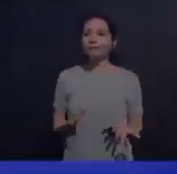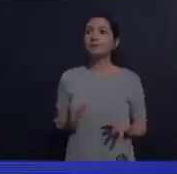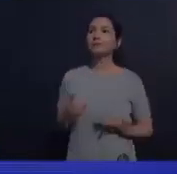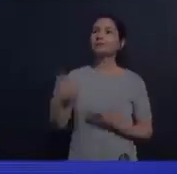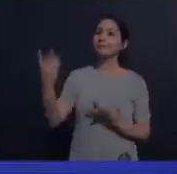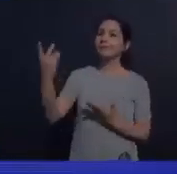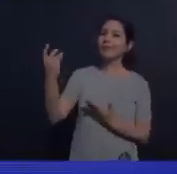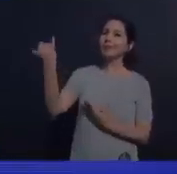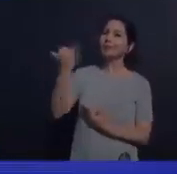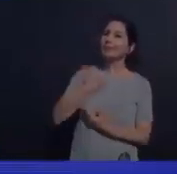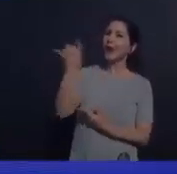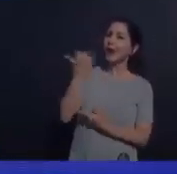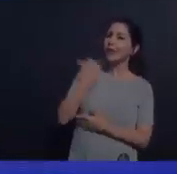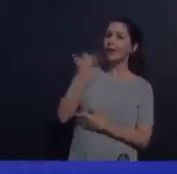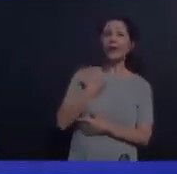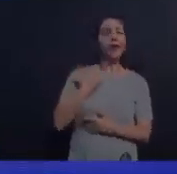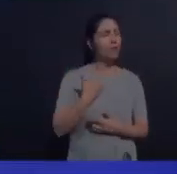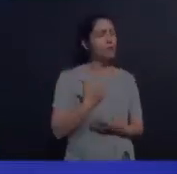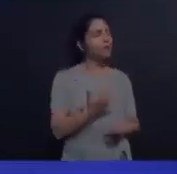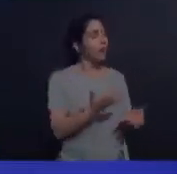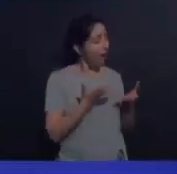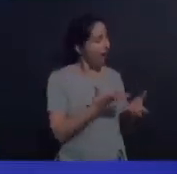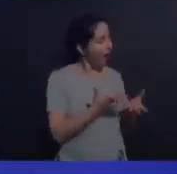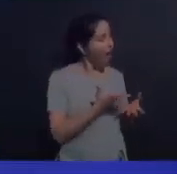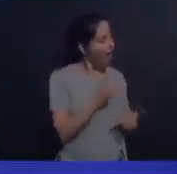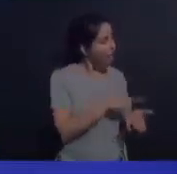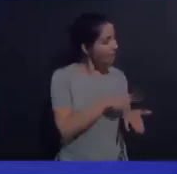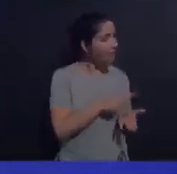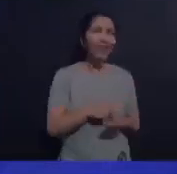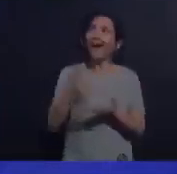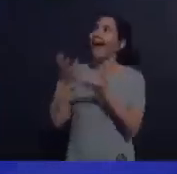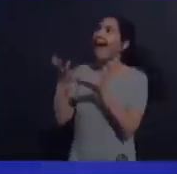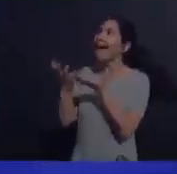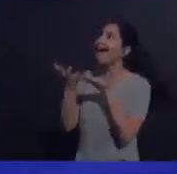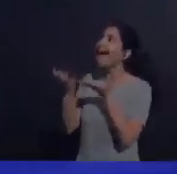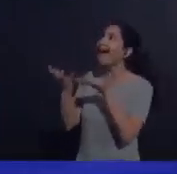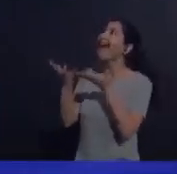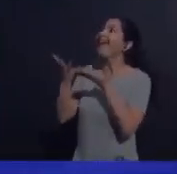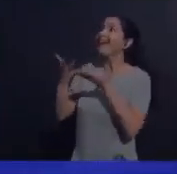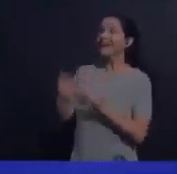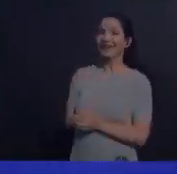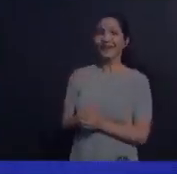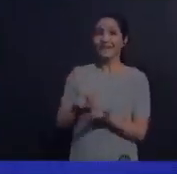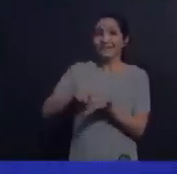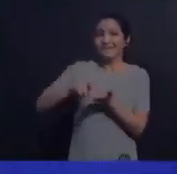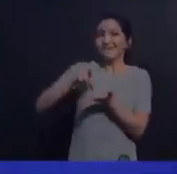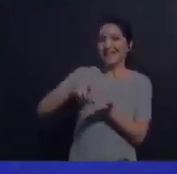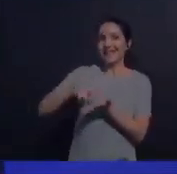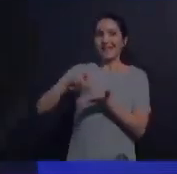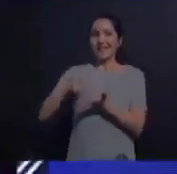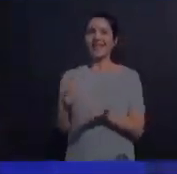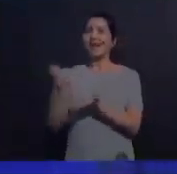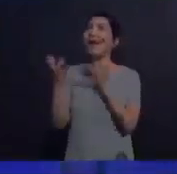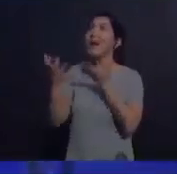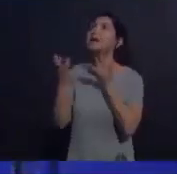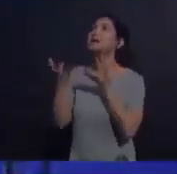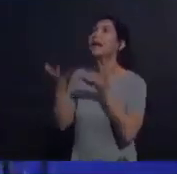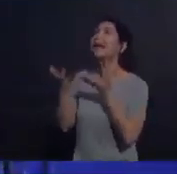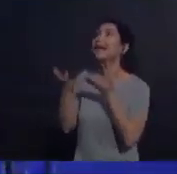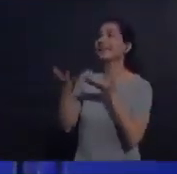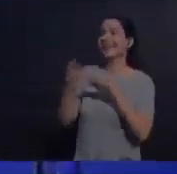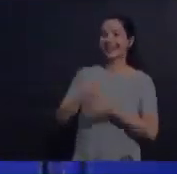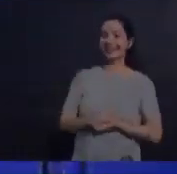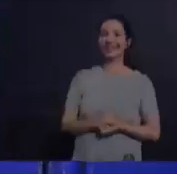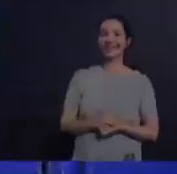aí deus começou a falar comigo é mesmo filho sequer mesmo eu sei se eu quero deus comecei a ficar empolgada se que eles fazem eu quero dizer